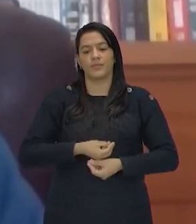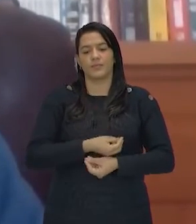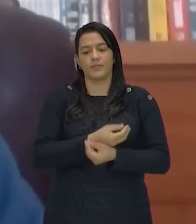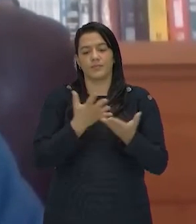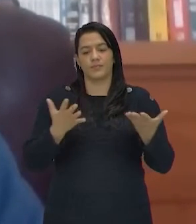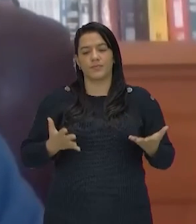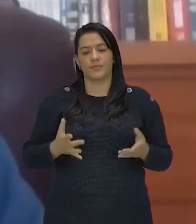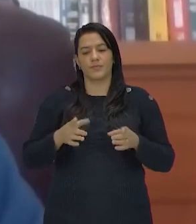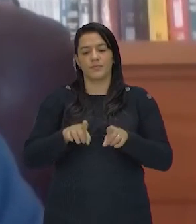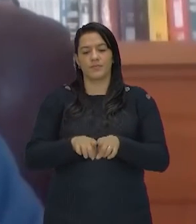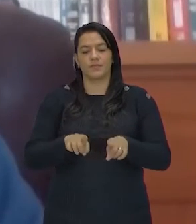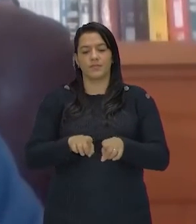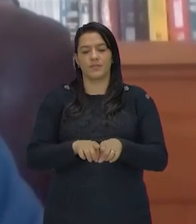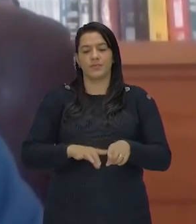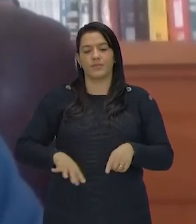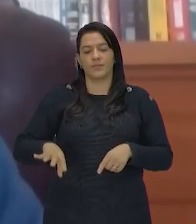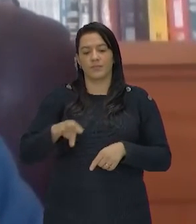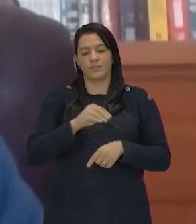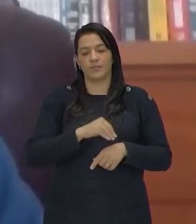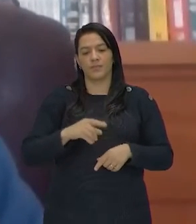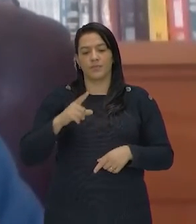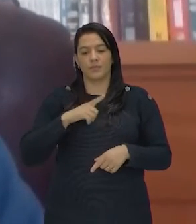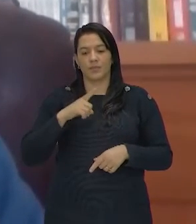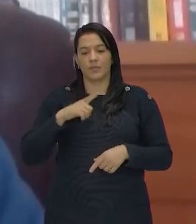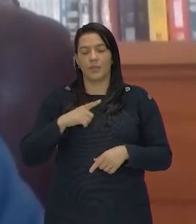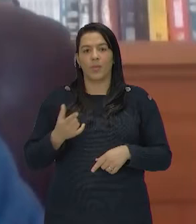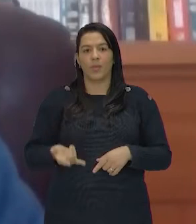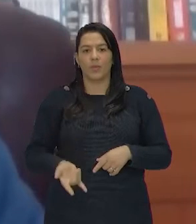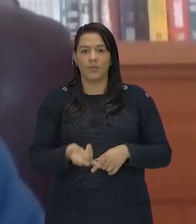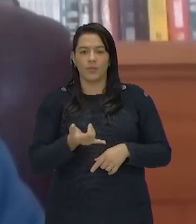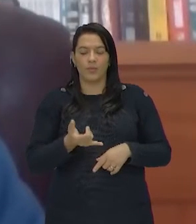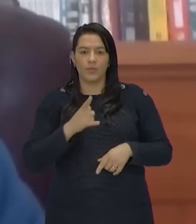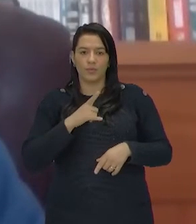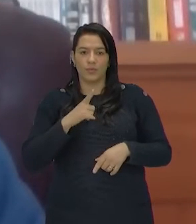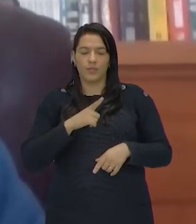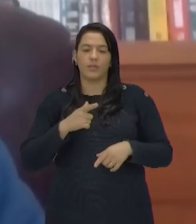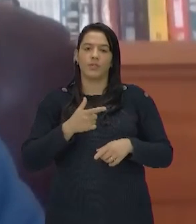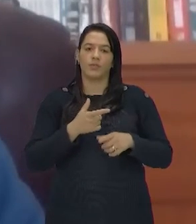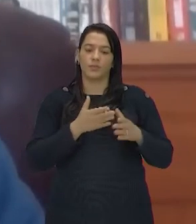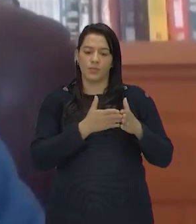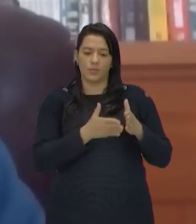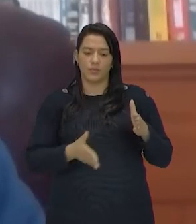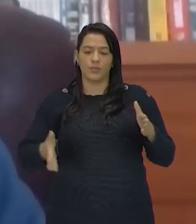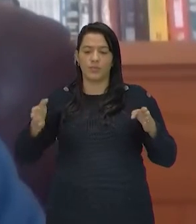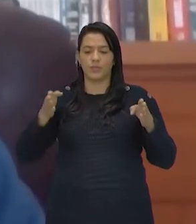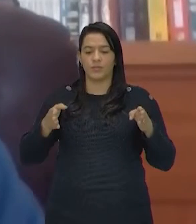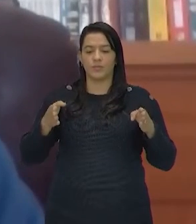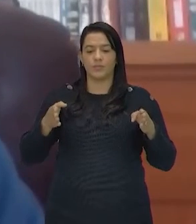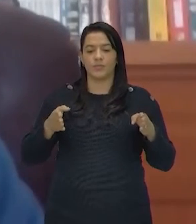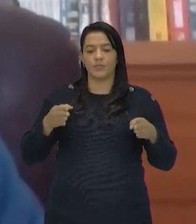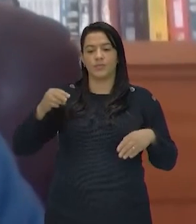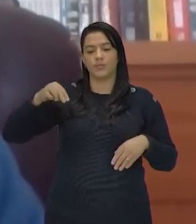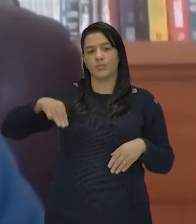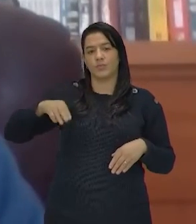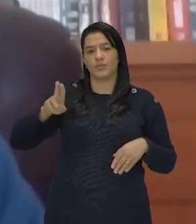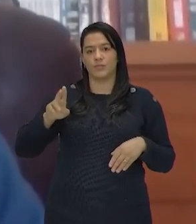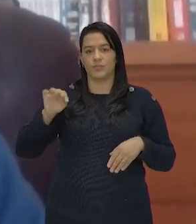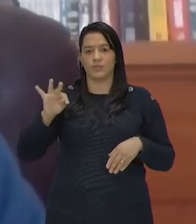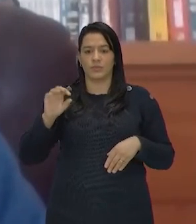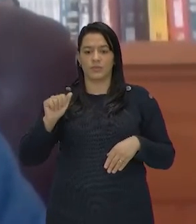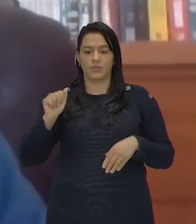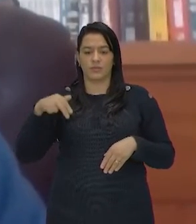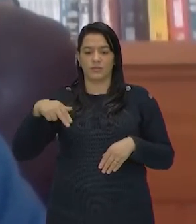Panini, uma grande saga do ano, dos mutantes, Eu